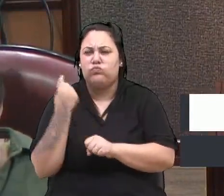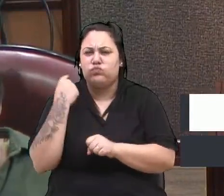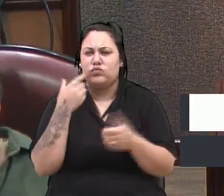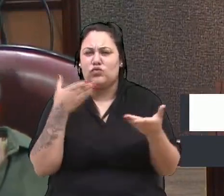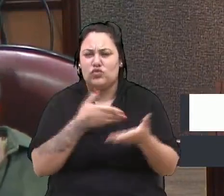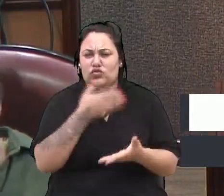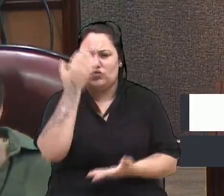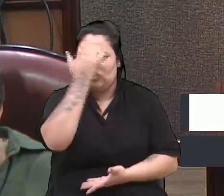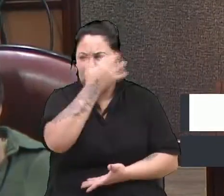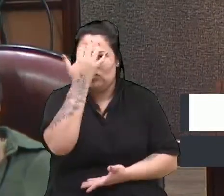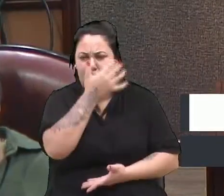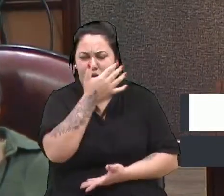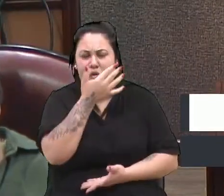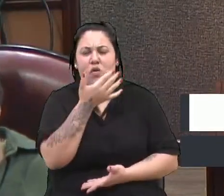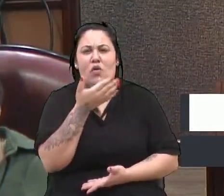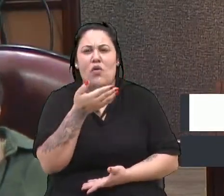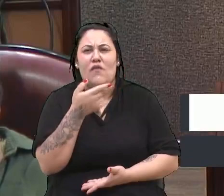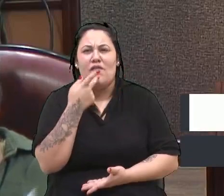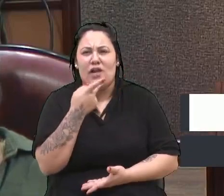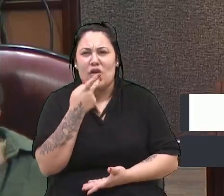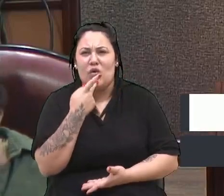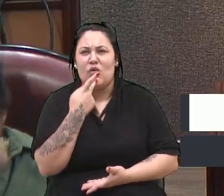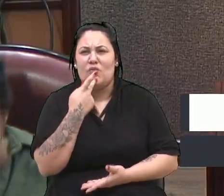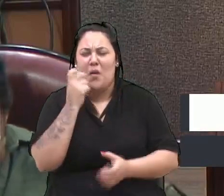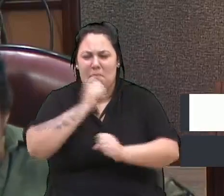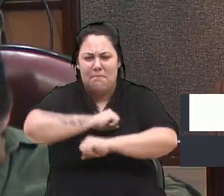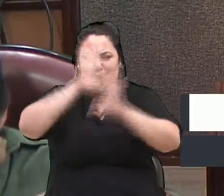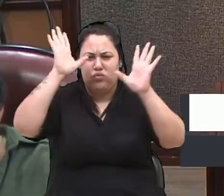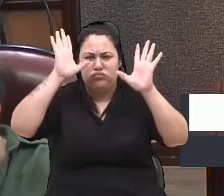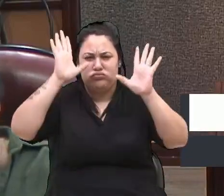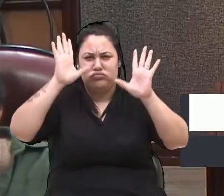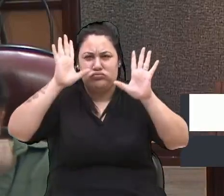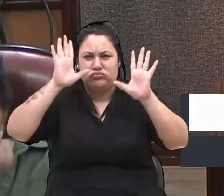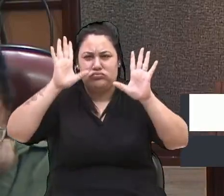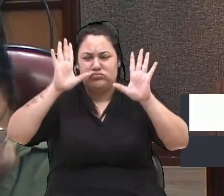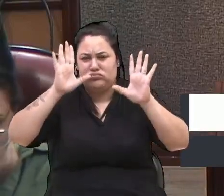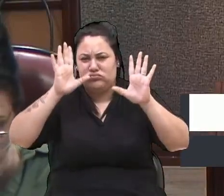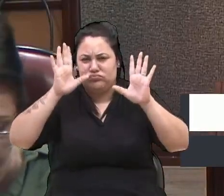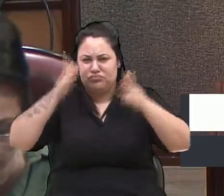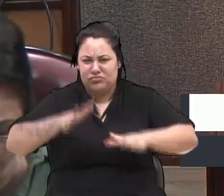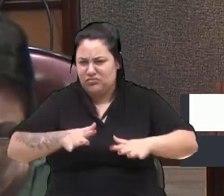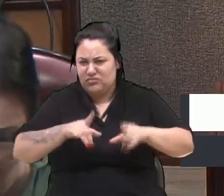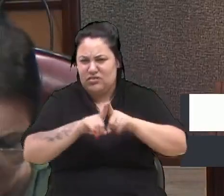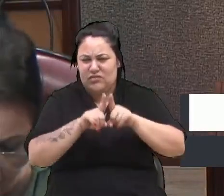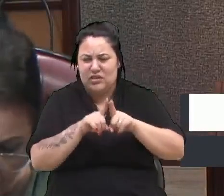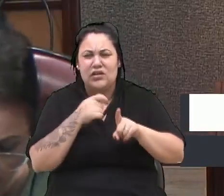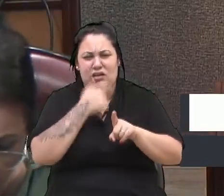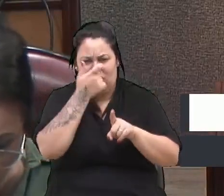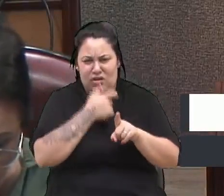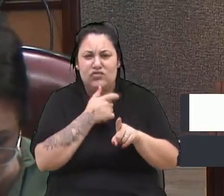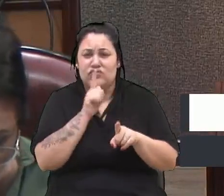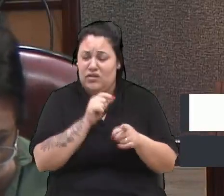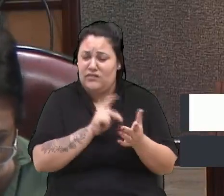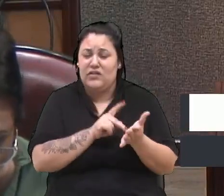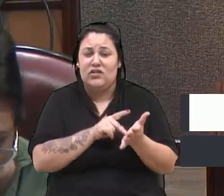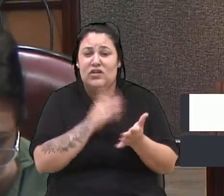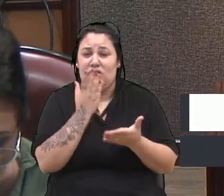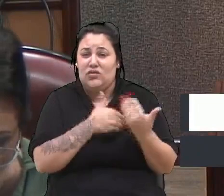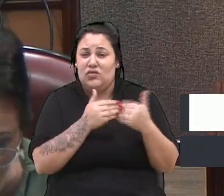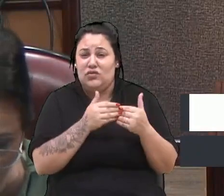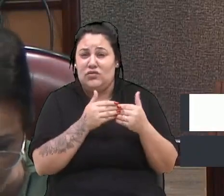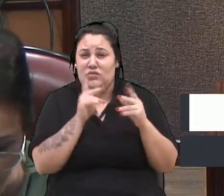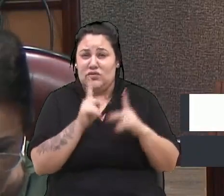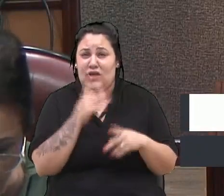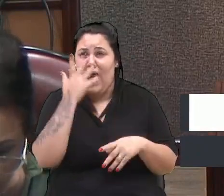trouxe, né, a questão dos rojões e daquele extreme. E acho que isso é verídico. Todo mundo acha bonito o espetáculo,